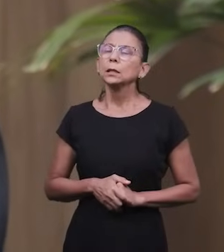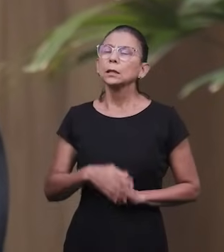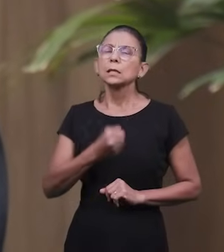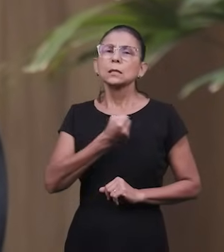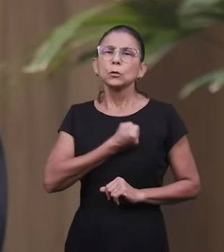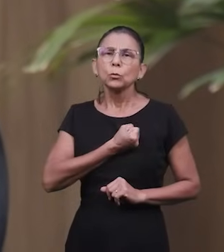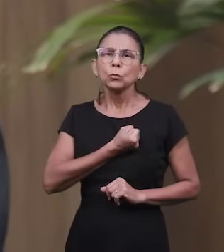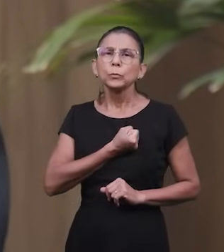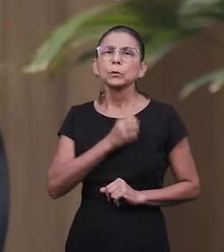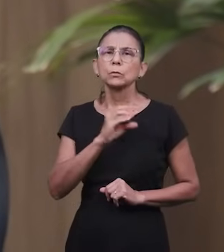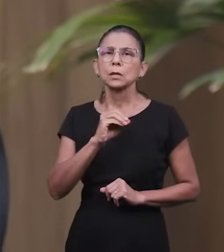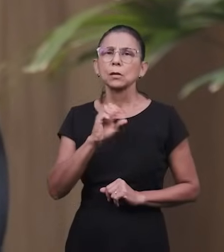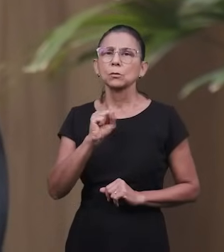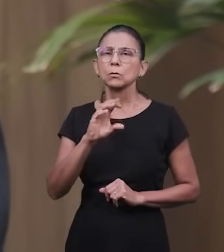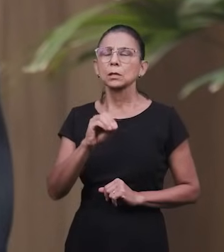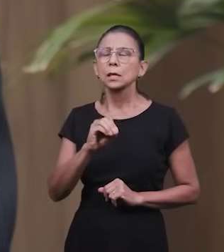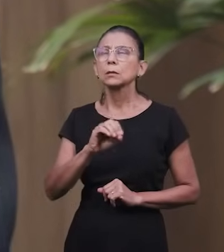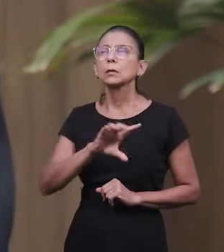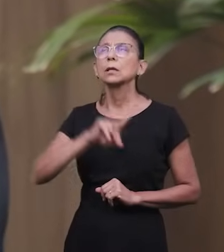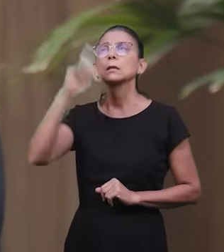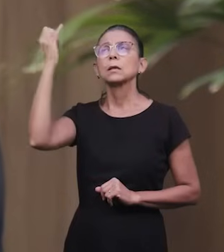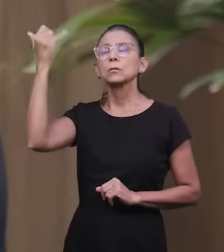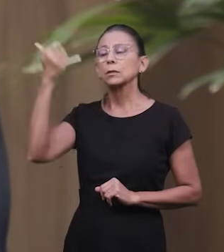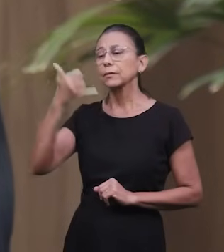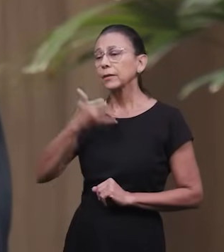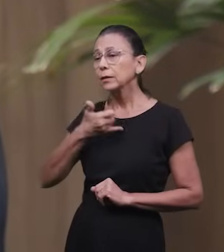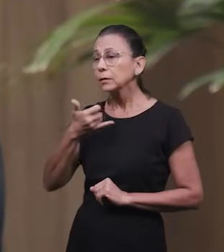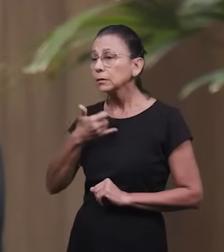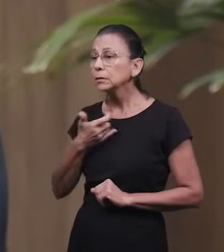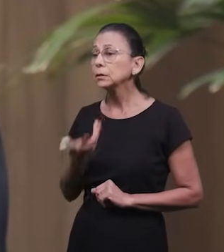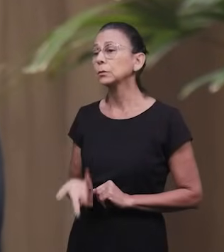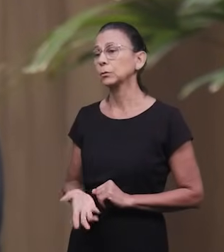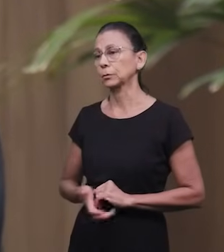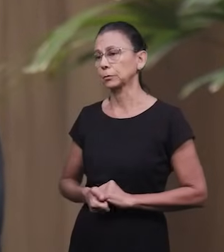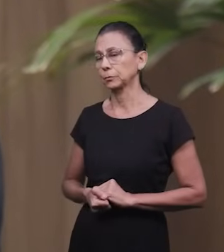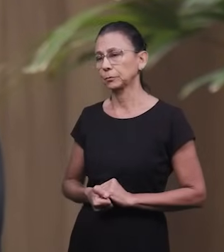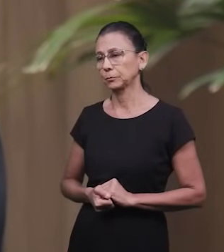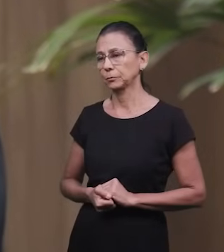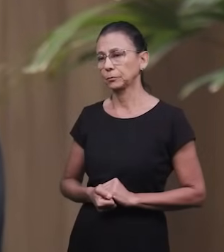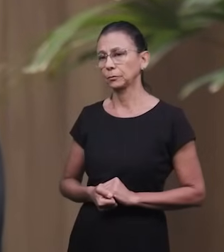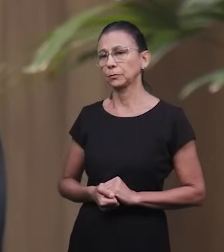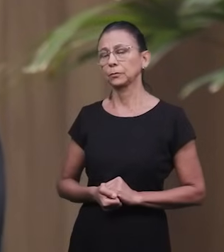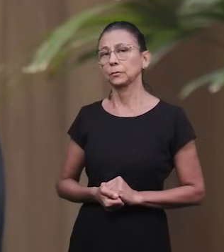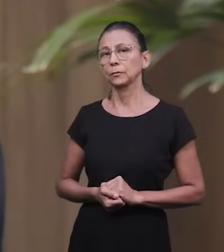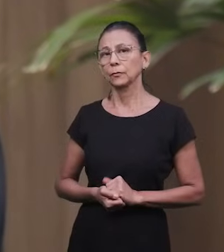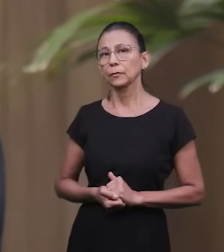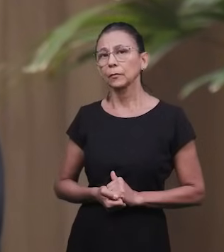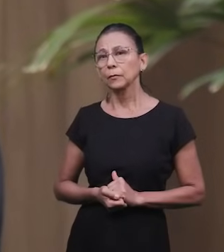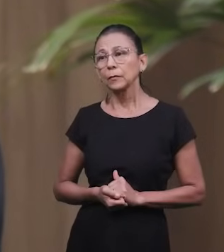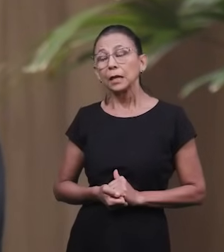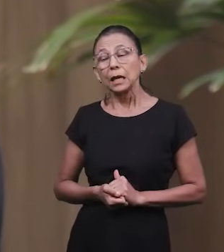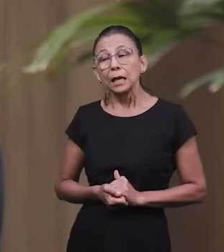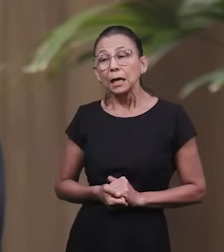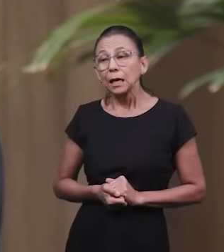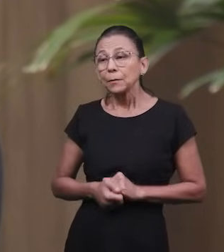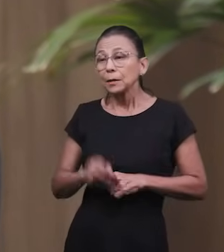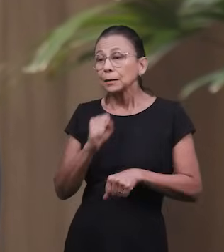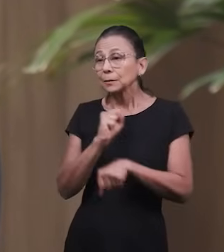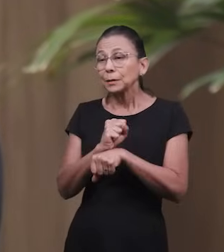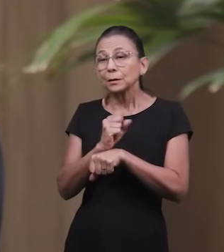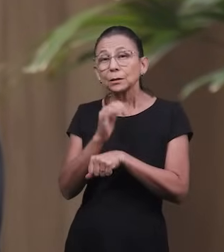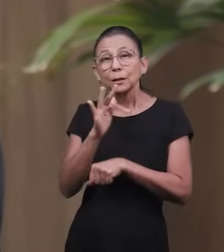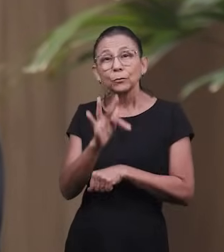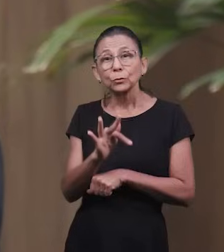desse número e por isso eu quero dizer a vocês que eu estou alcançando um fio de esperança